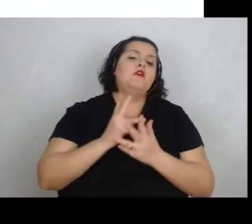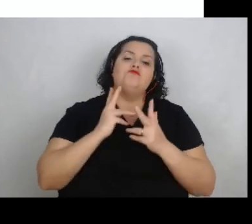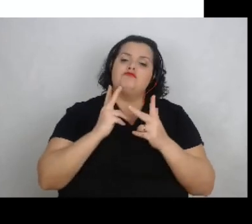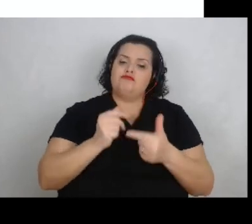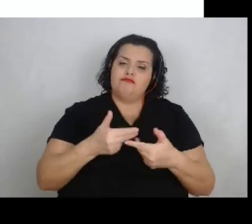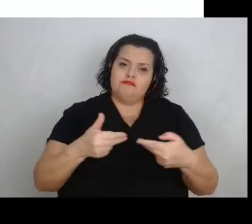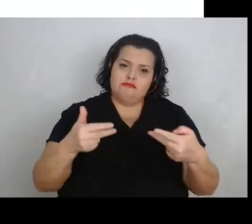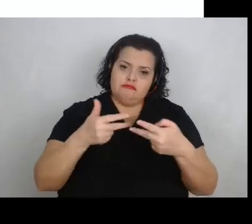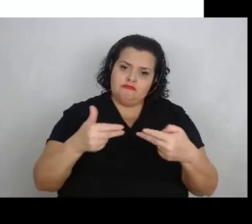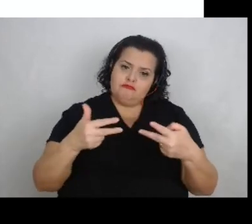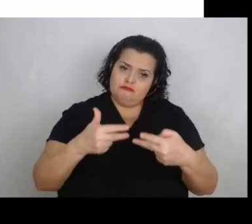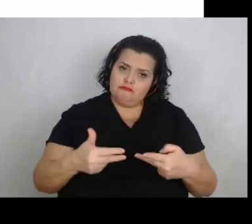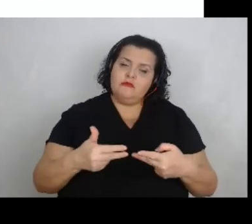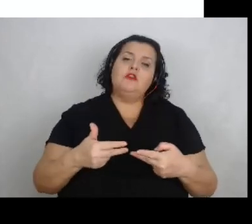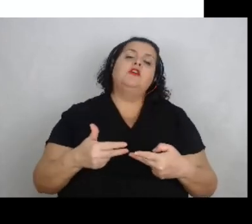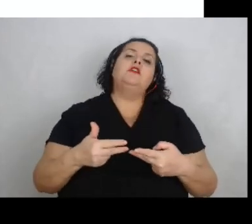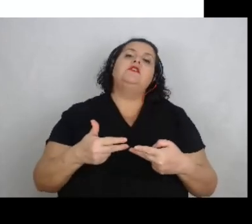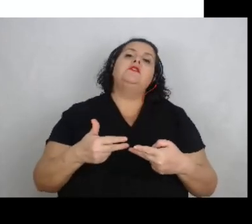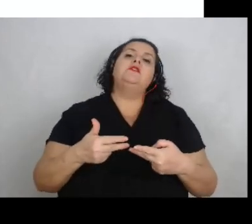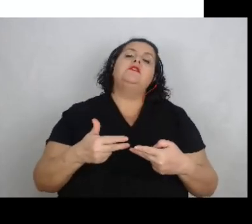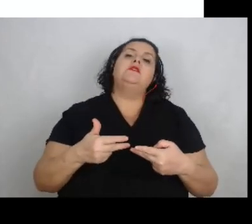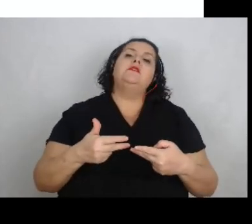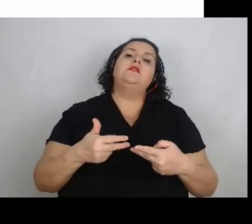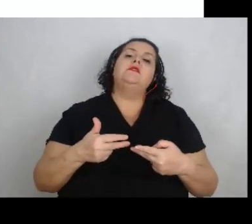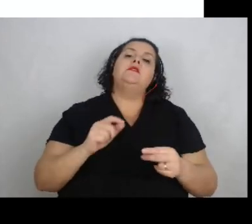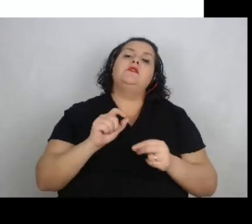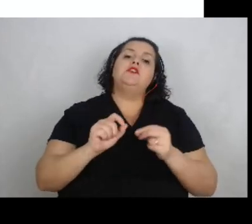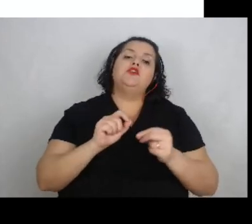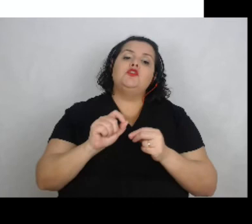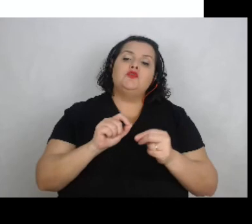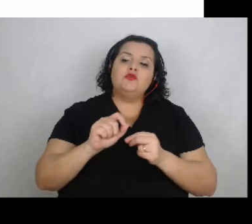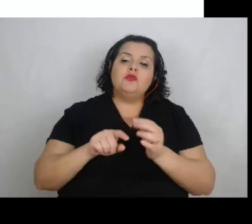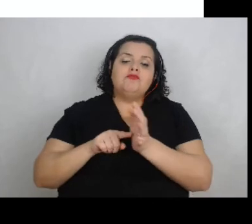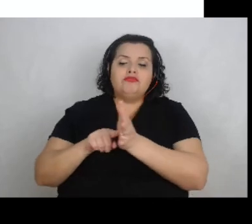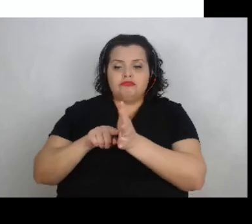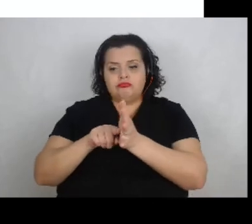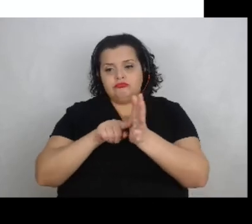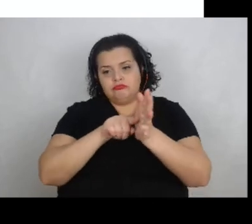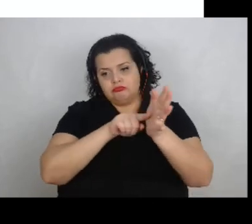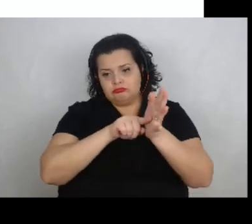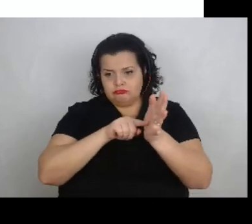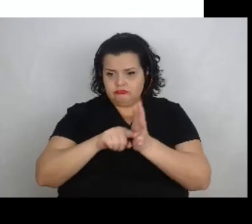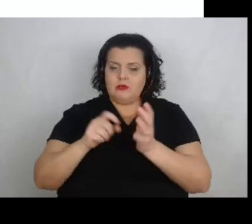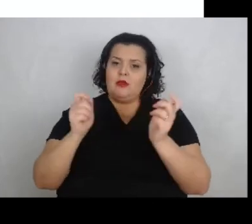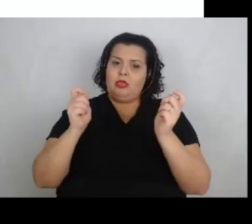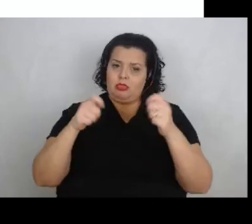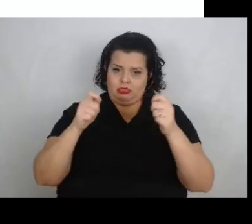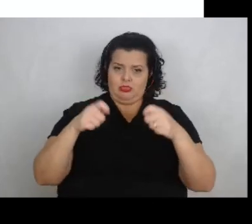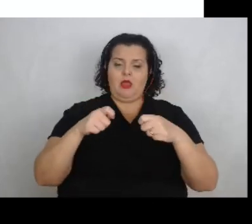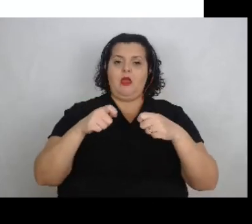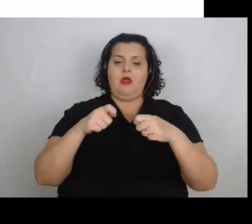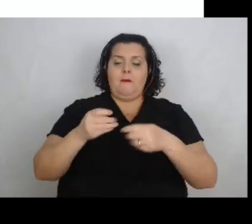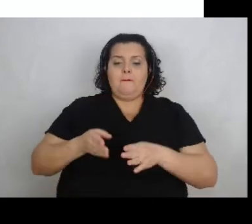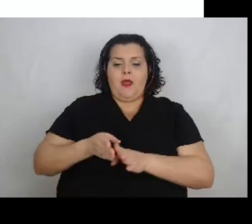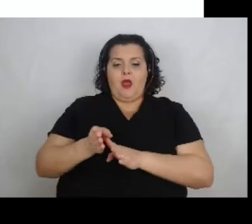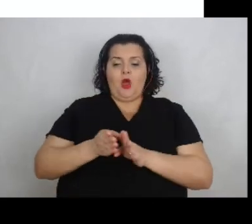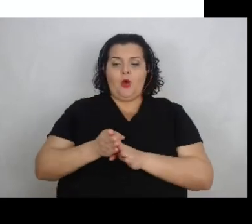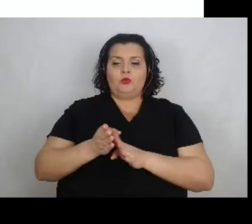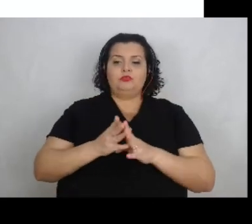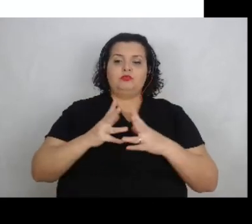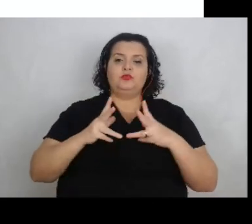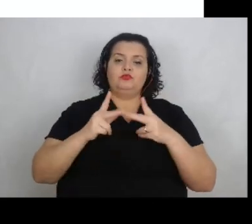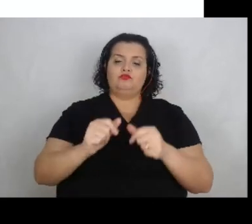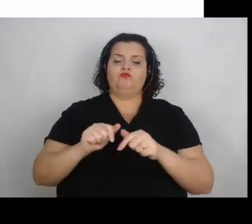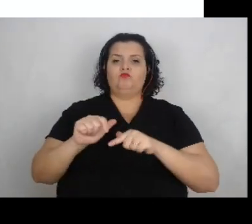de soroprevalência, inquéritos domiciliares bem conduzidos, podem orientar a ação das políticas públicas, podem nos